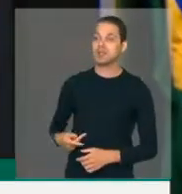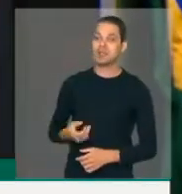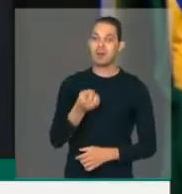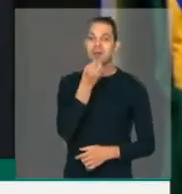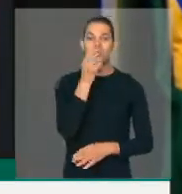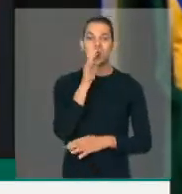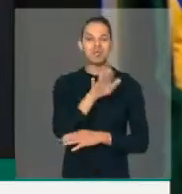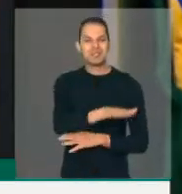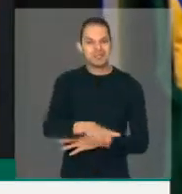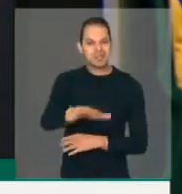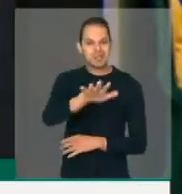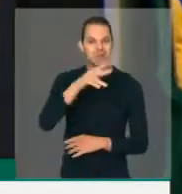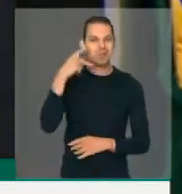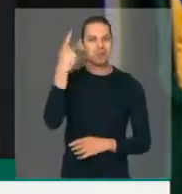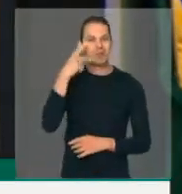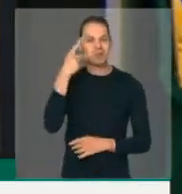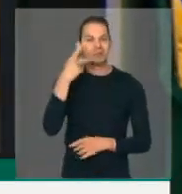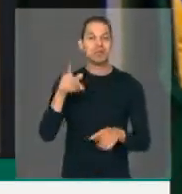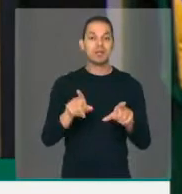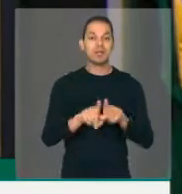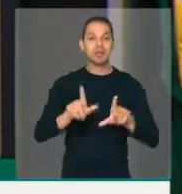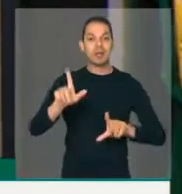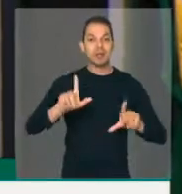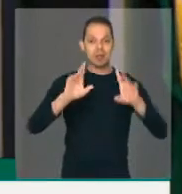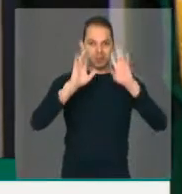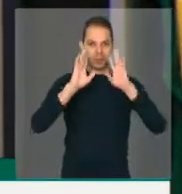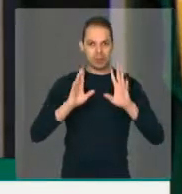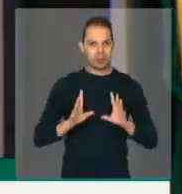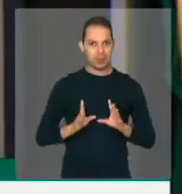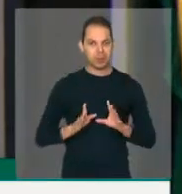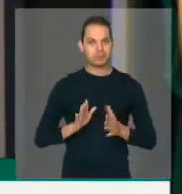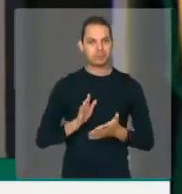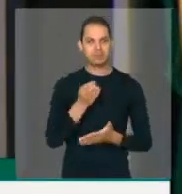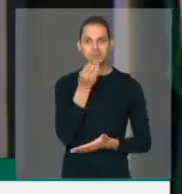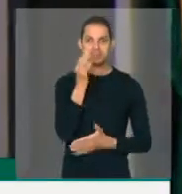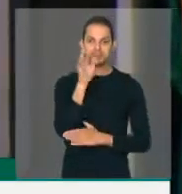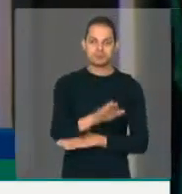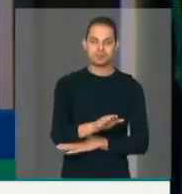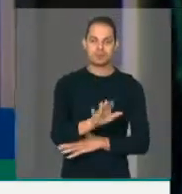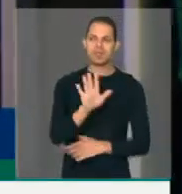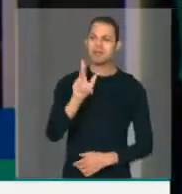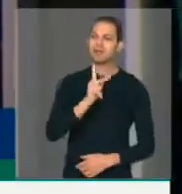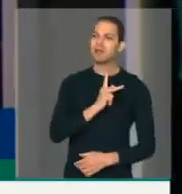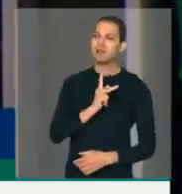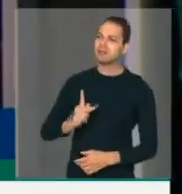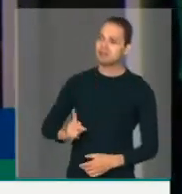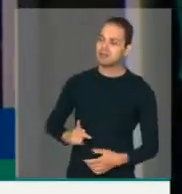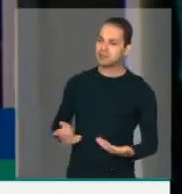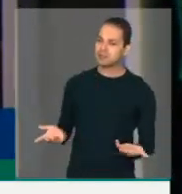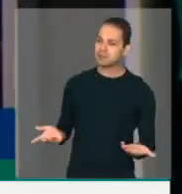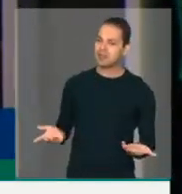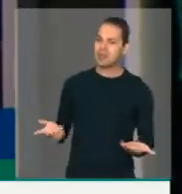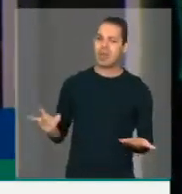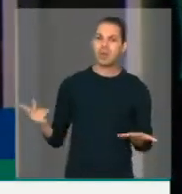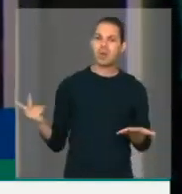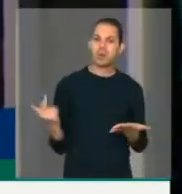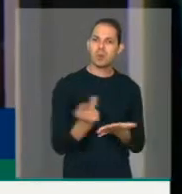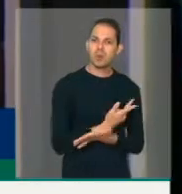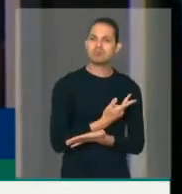os parlamentares e todos que estão nos ouvindo. Senhora Presidente, tem ocorrido uma